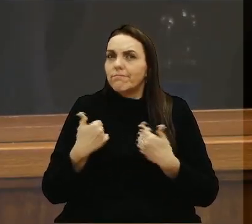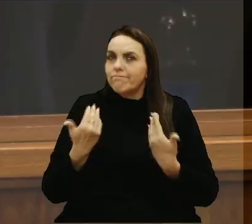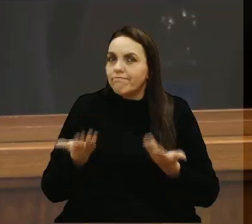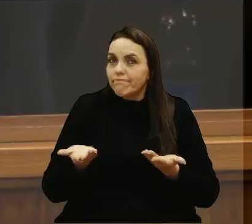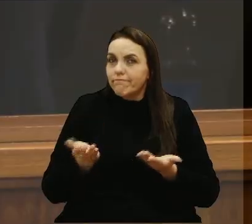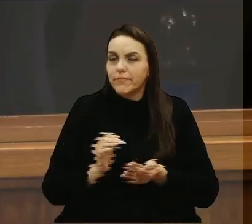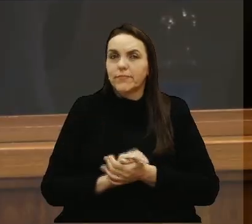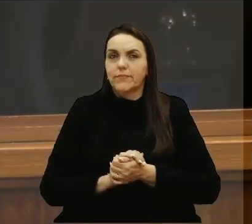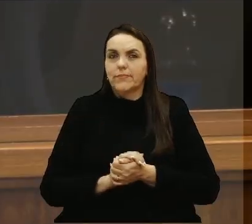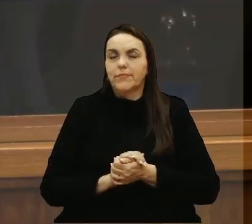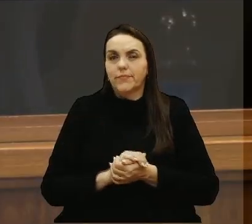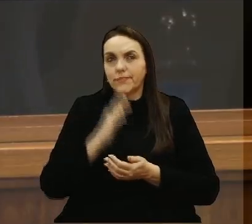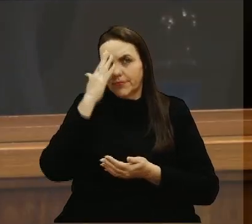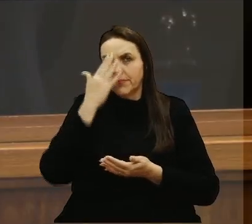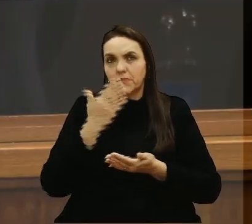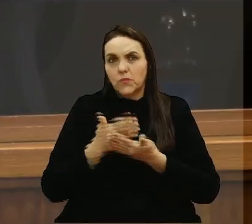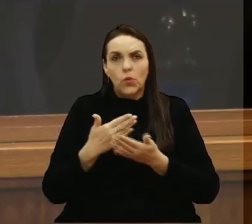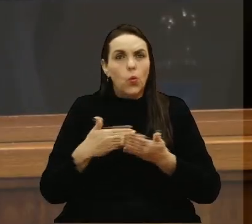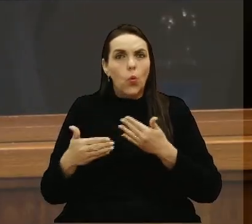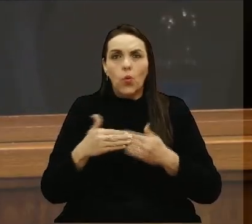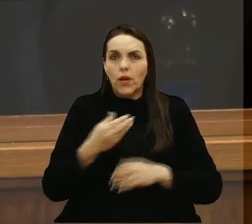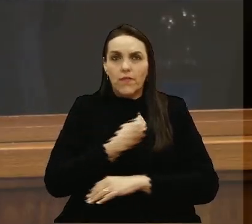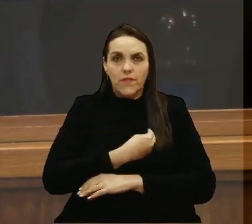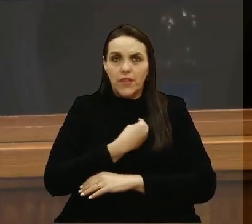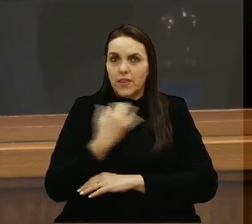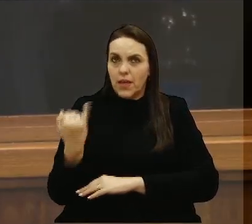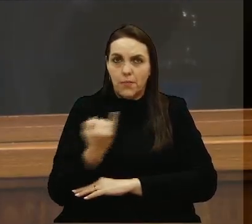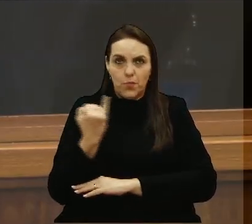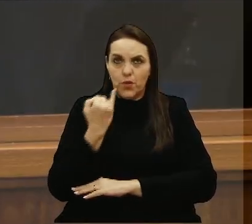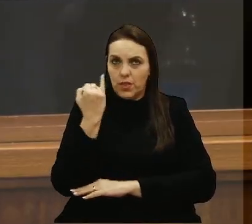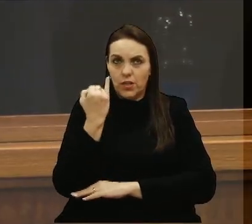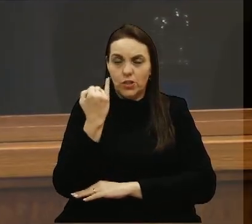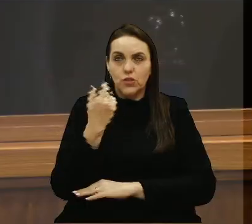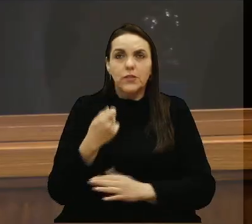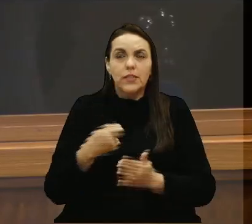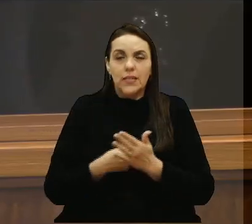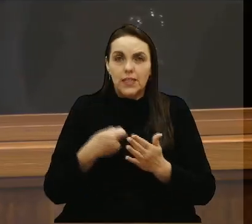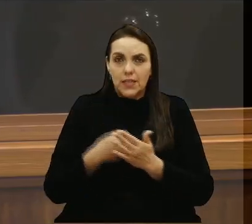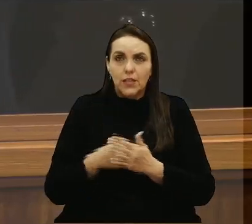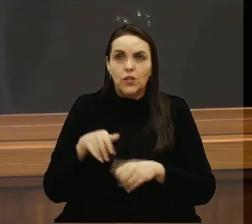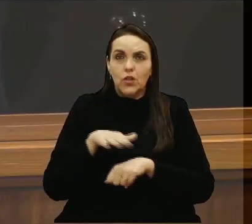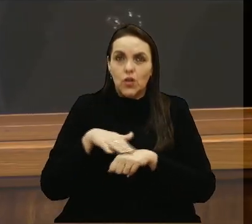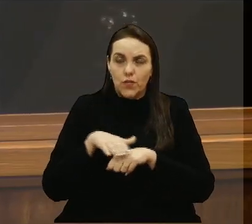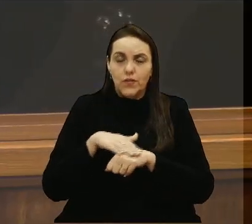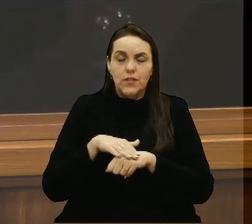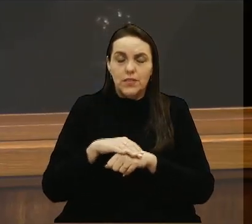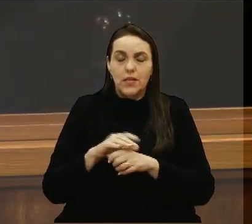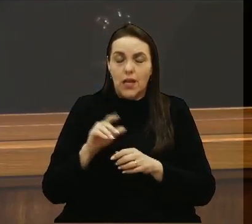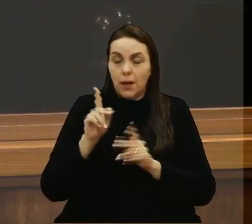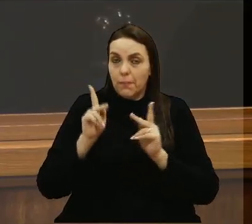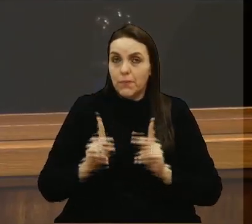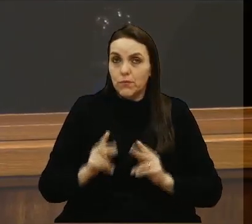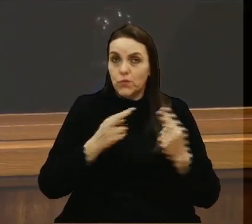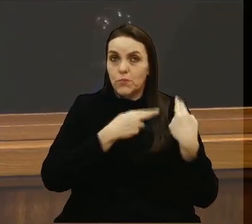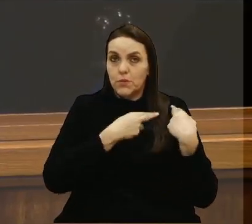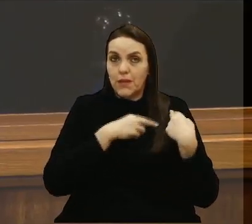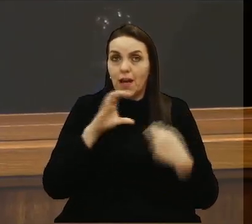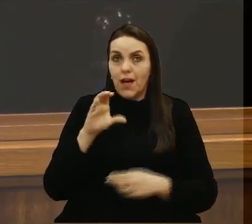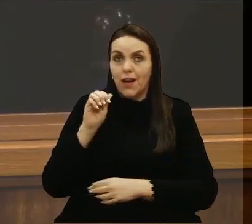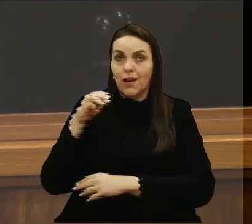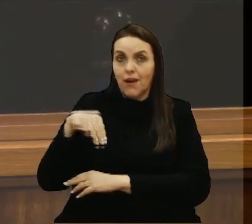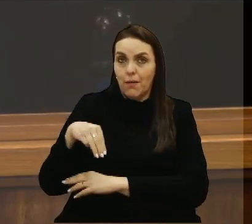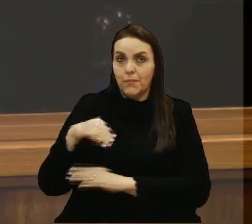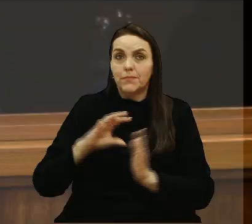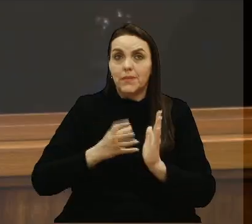Né? Então, eu acho que qualquer vida é importante. Eu estava tentando falar com uma pessoa do CAN aqui para ter os dados também,